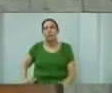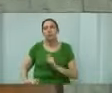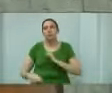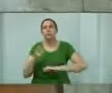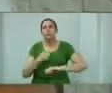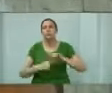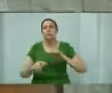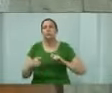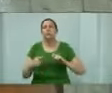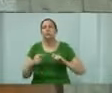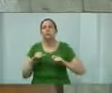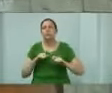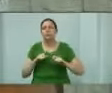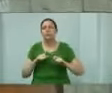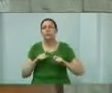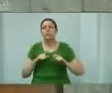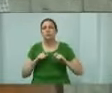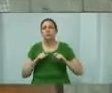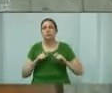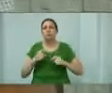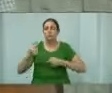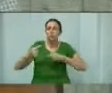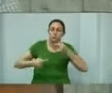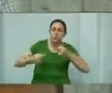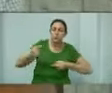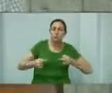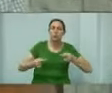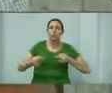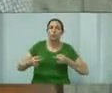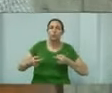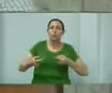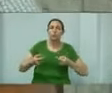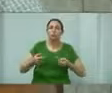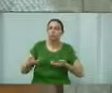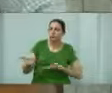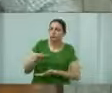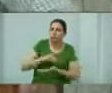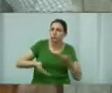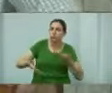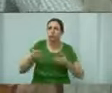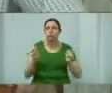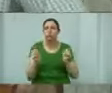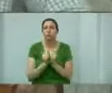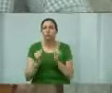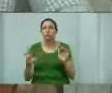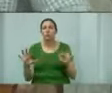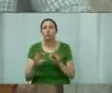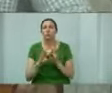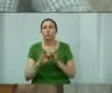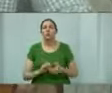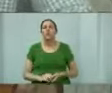fazer, como é que pode evoluir, e isso é fundamental. É? E para fechar o tema, vamos ligar